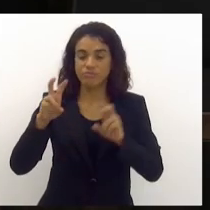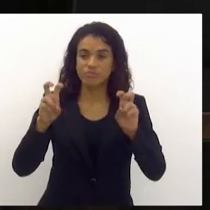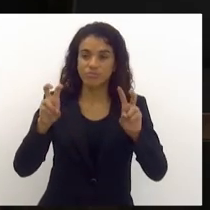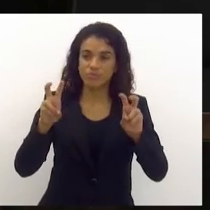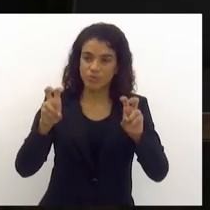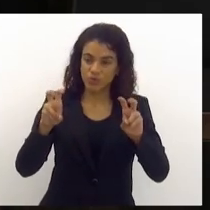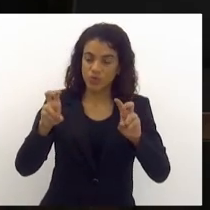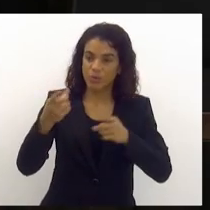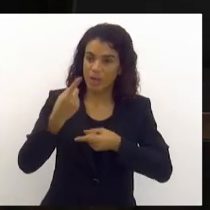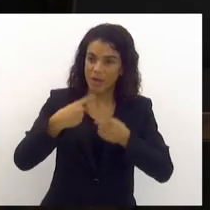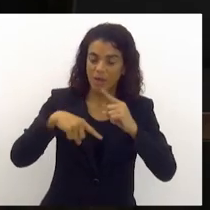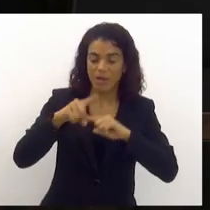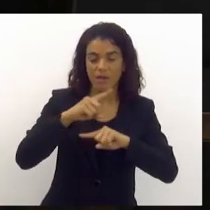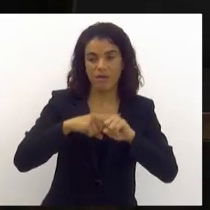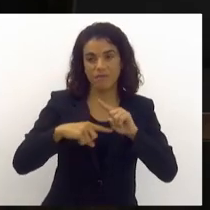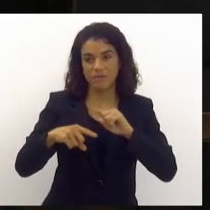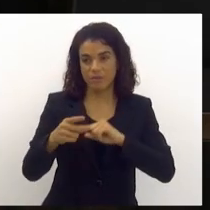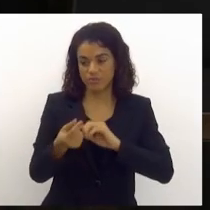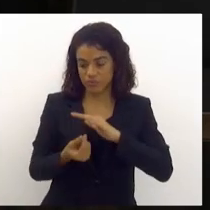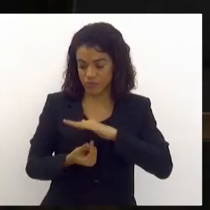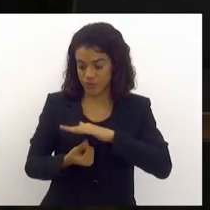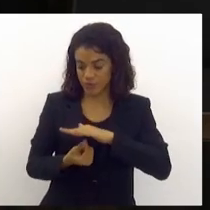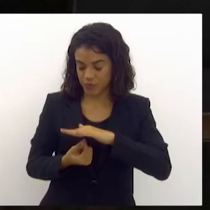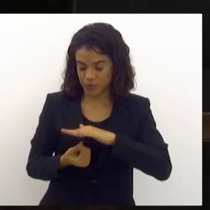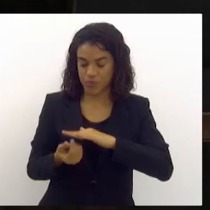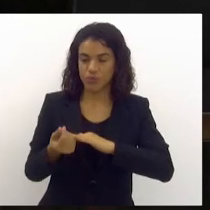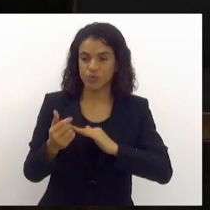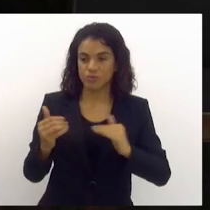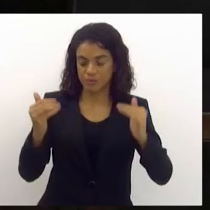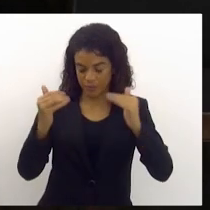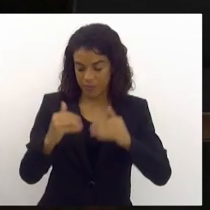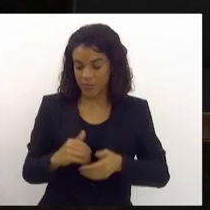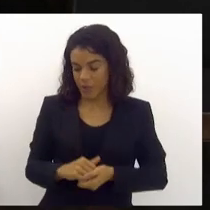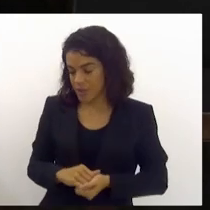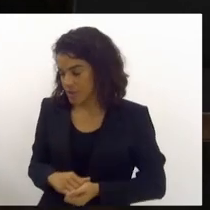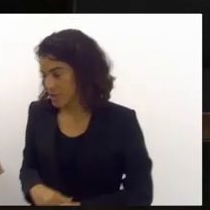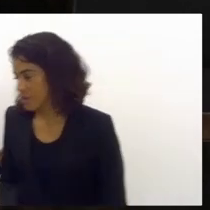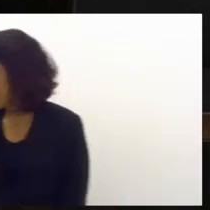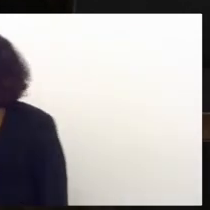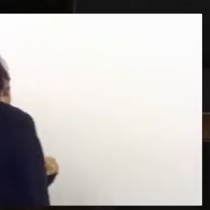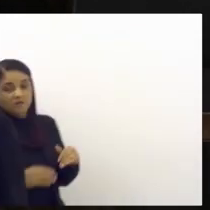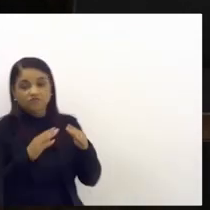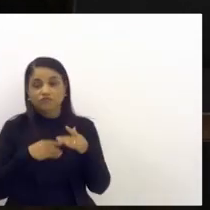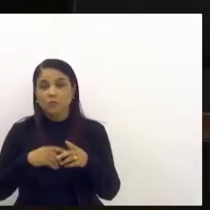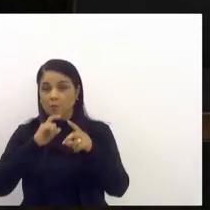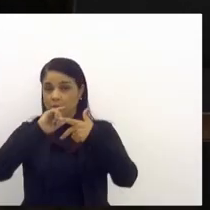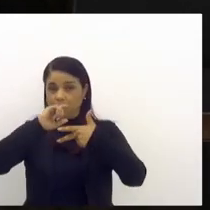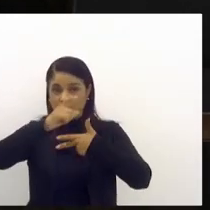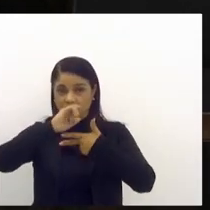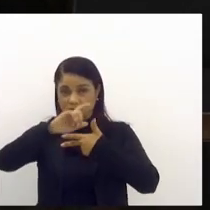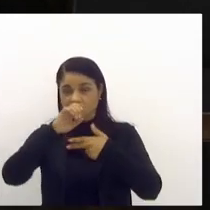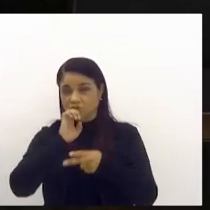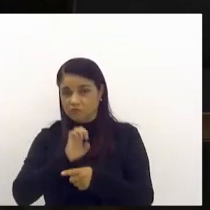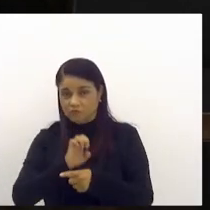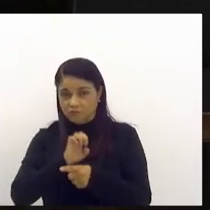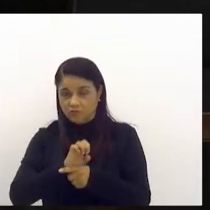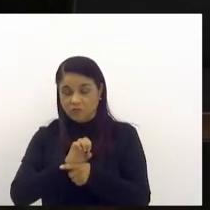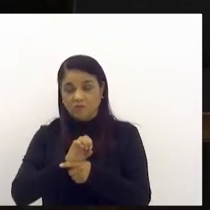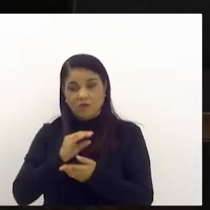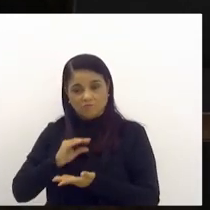sobre a reversão dos recursos de fundos, autarquias e fundações do Poder Executivo Estadual ao